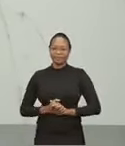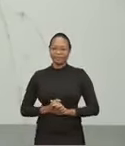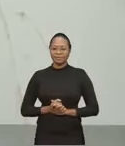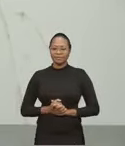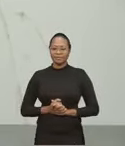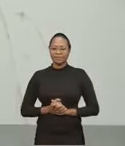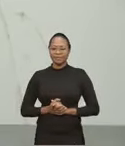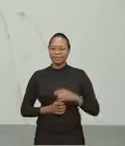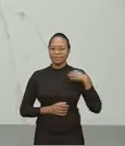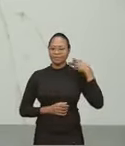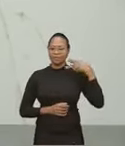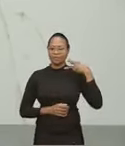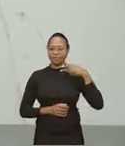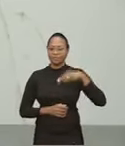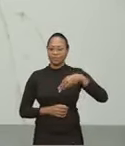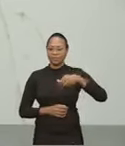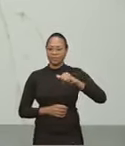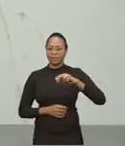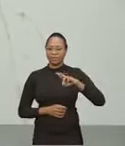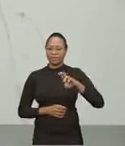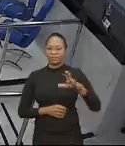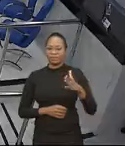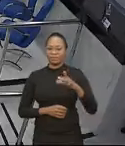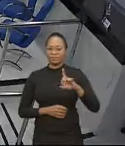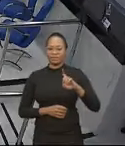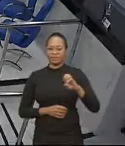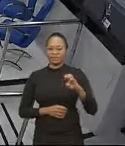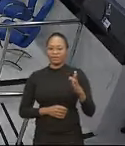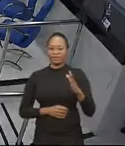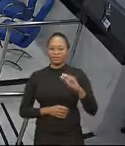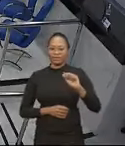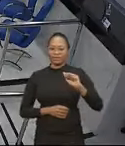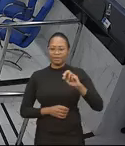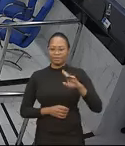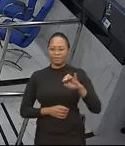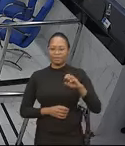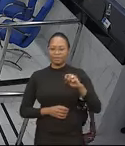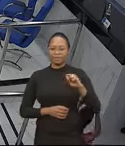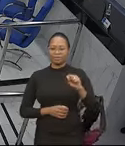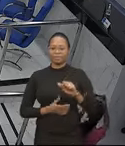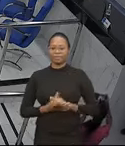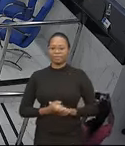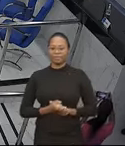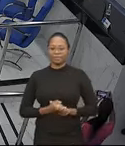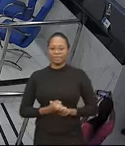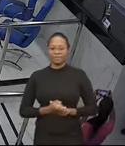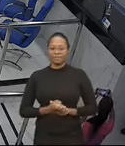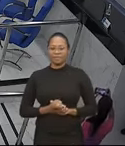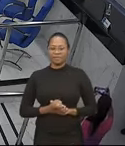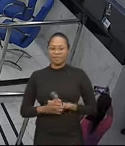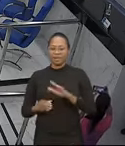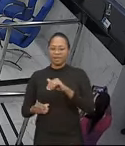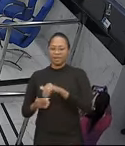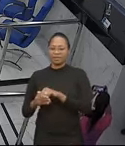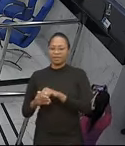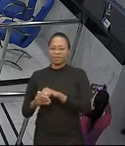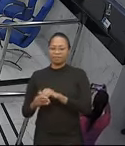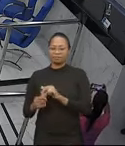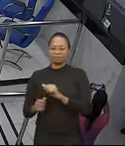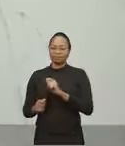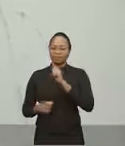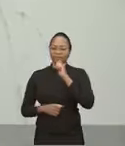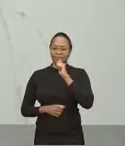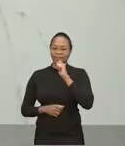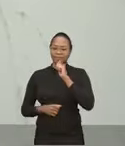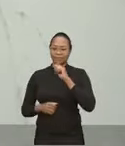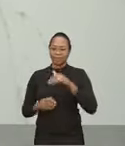903 do vereador Mar de Areias, em discussão. Em votação, em ordem permanece como está,